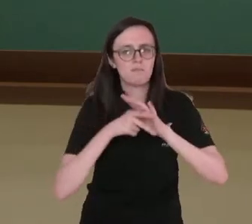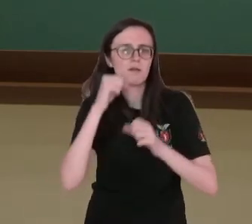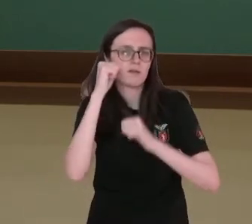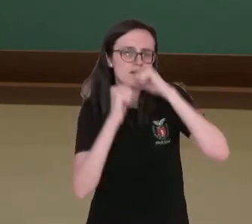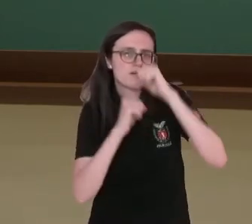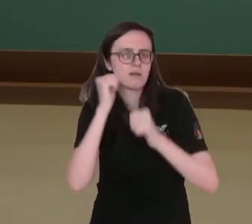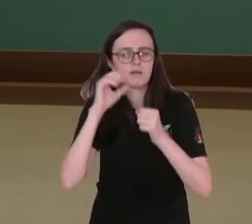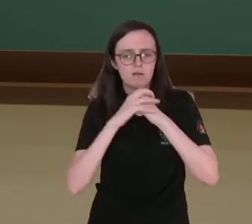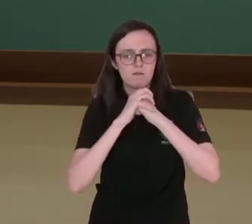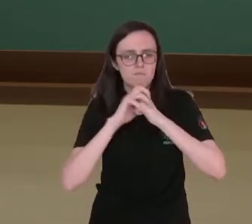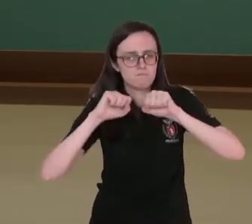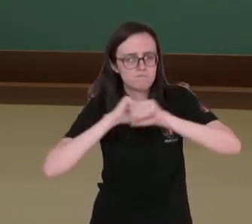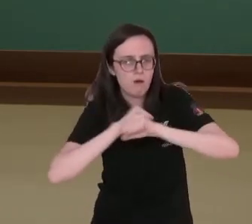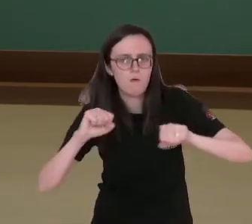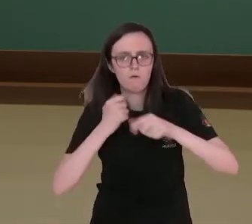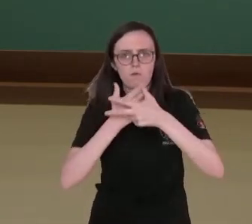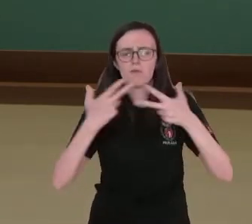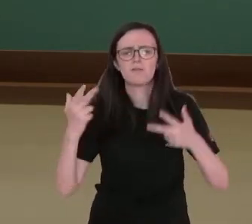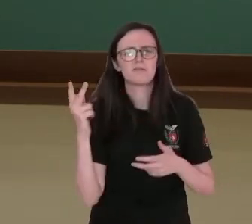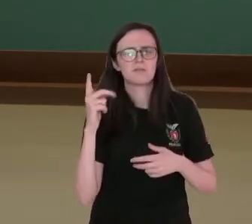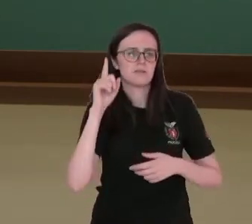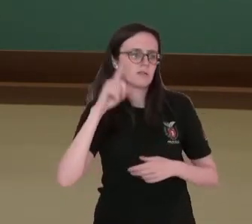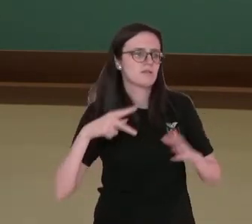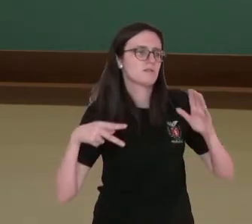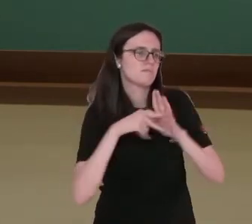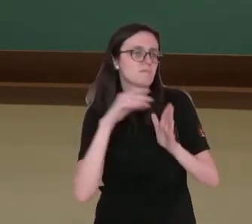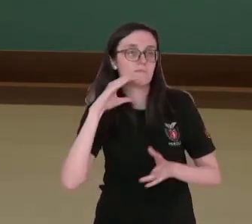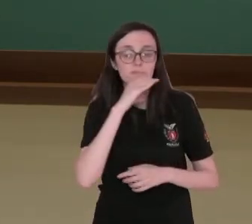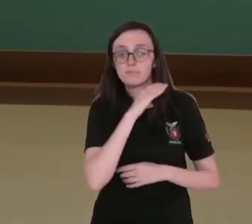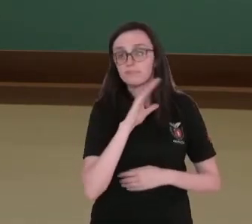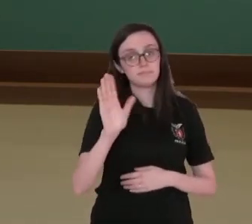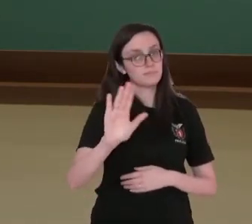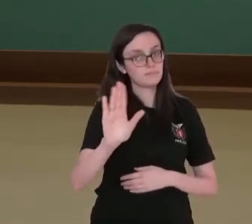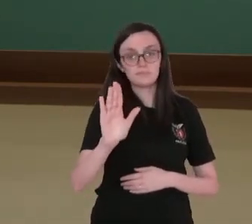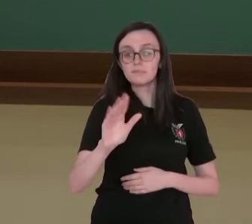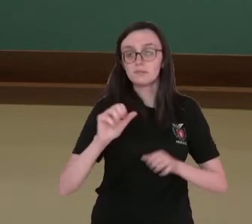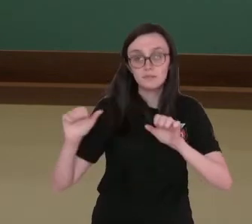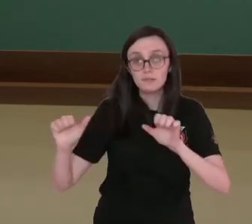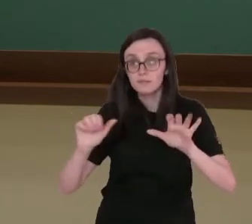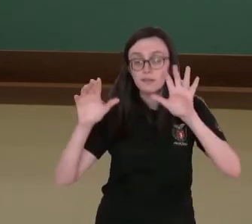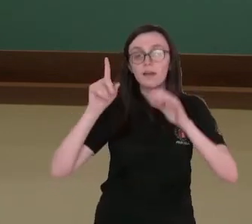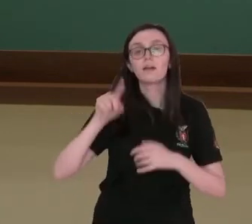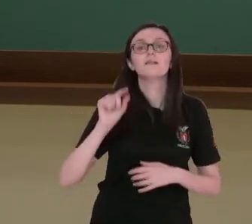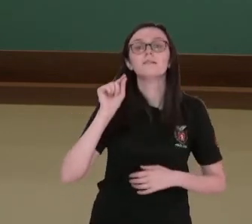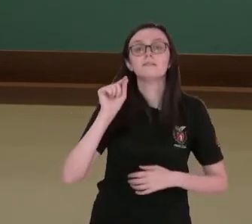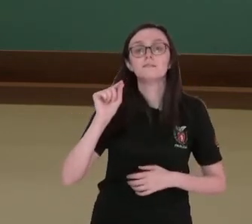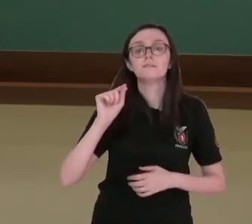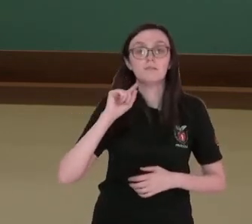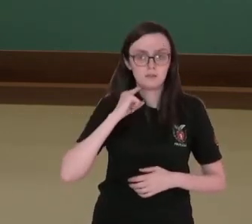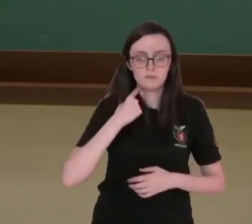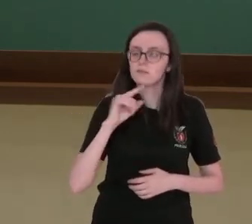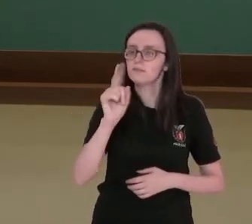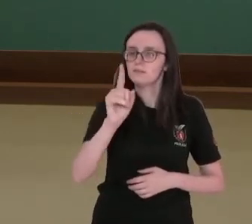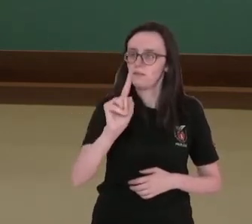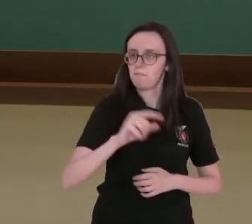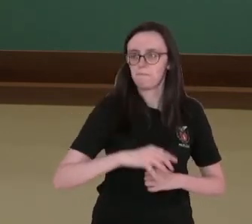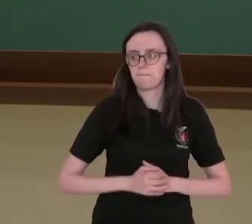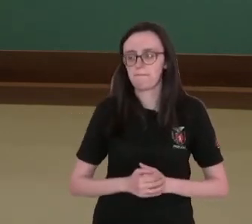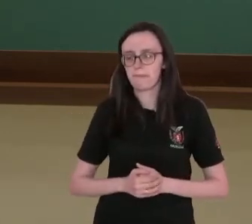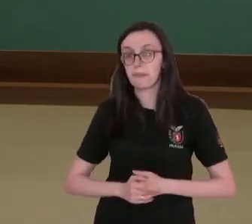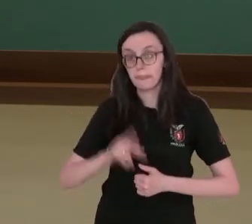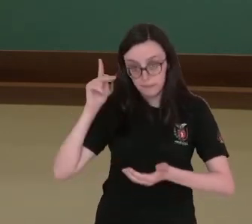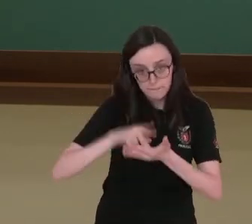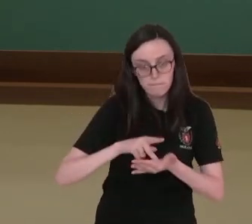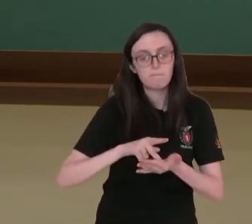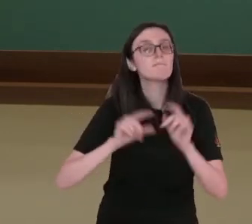fumaça de uma usina termoelétrica, aquele vapor é poluição? A resposta é não. É bem